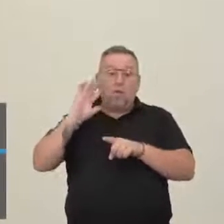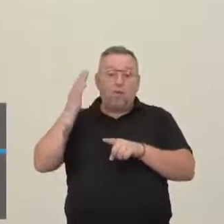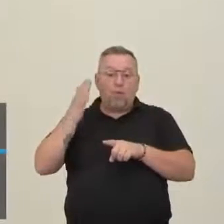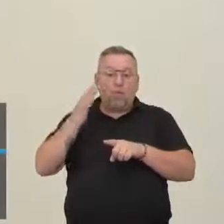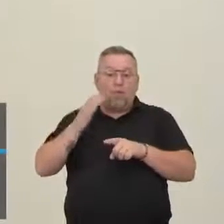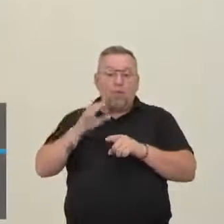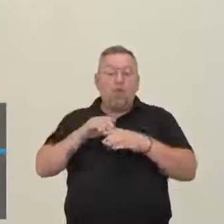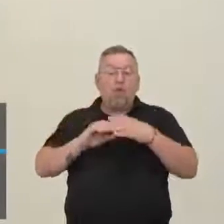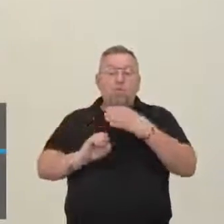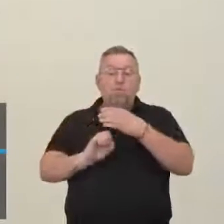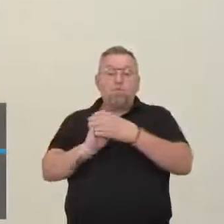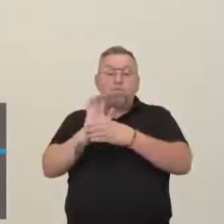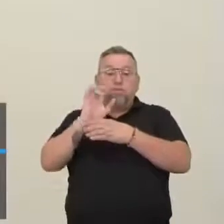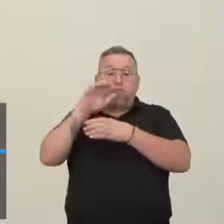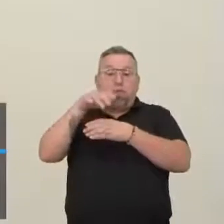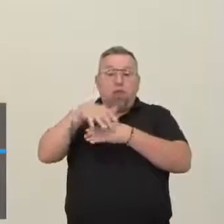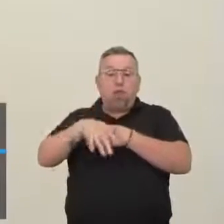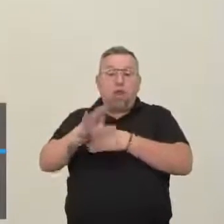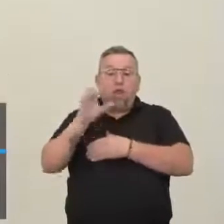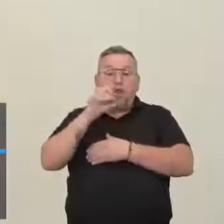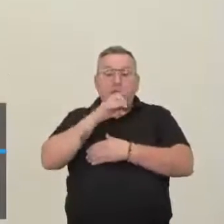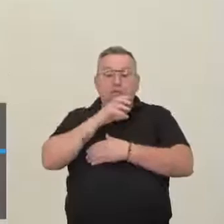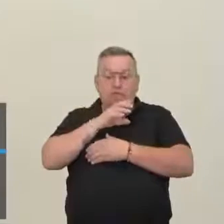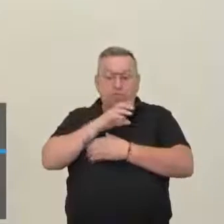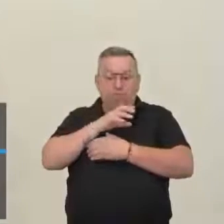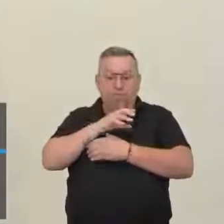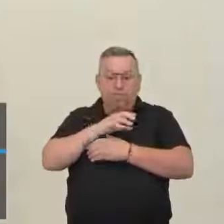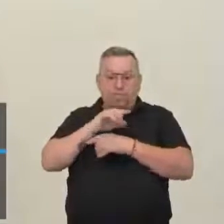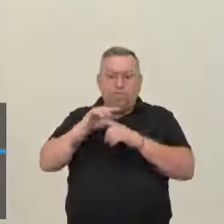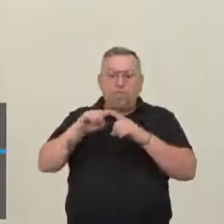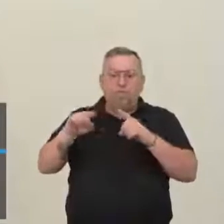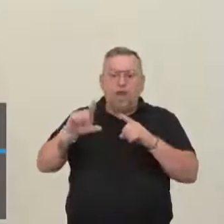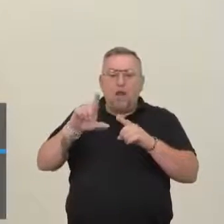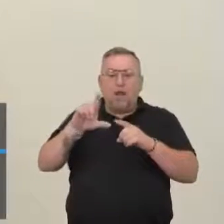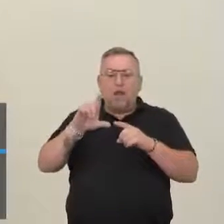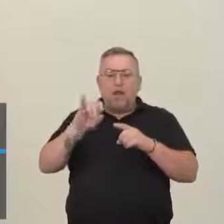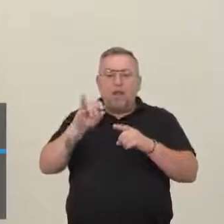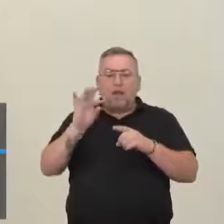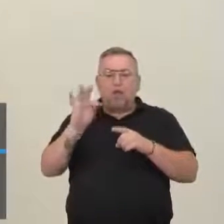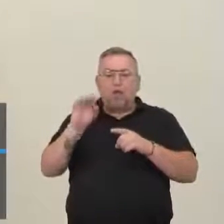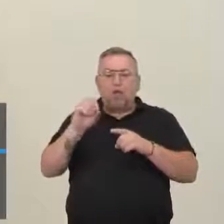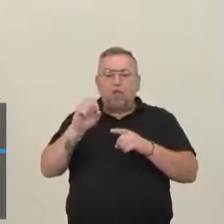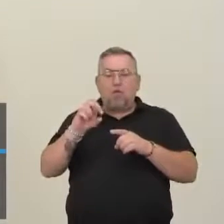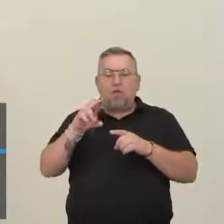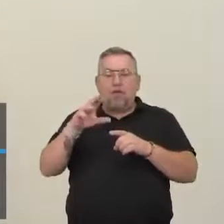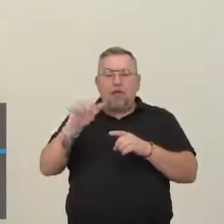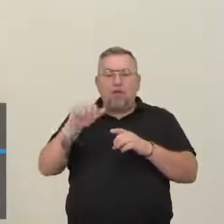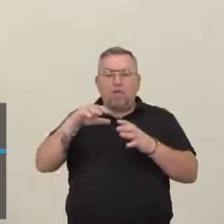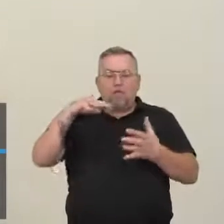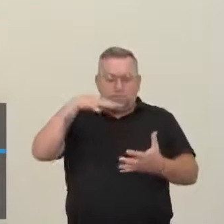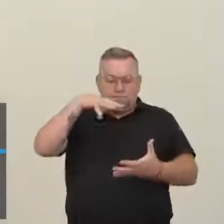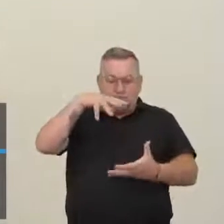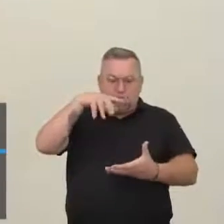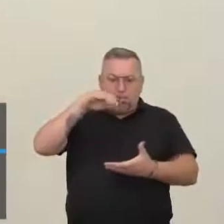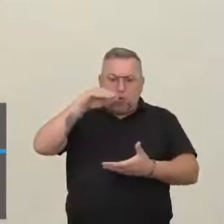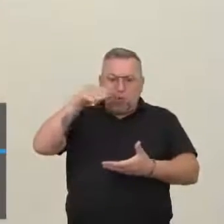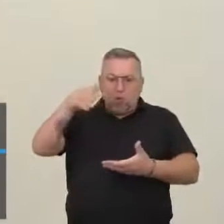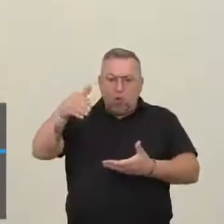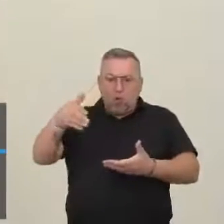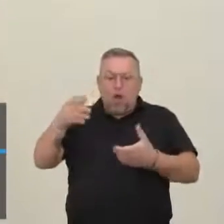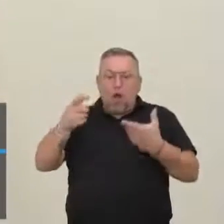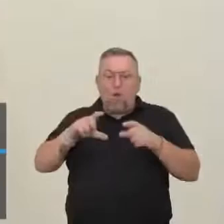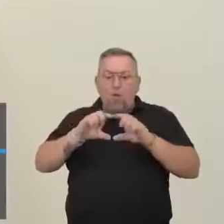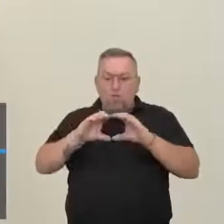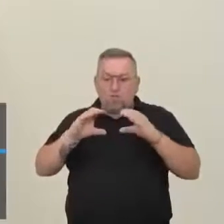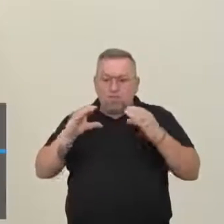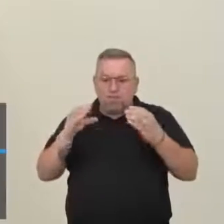de vulcanismo, tá certo? Mas o que é a litosfera? Como é que a gente pode definir a litosfera, né, que é a região onde está